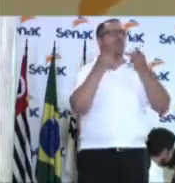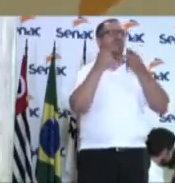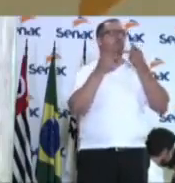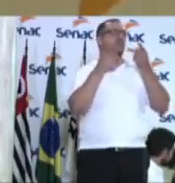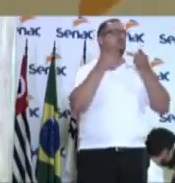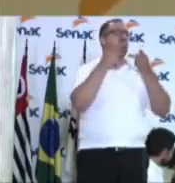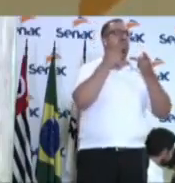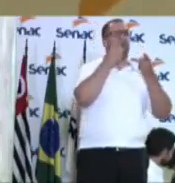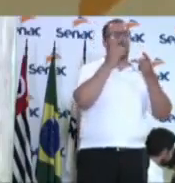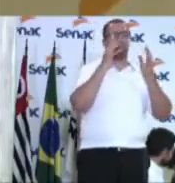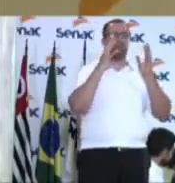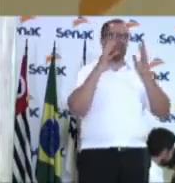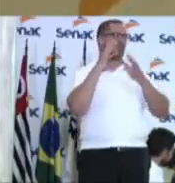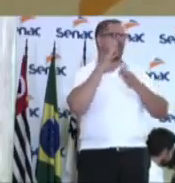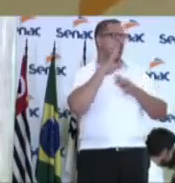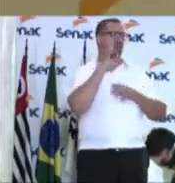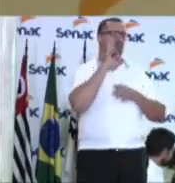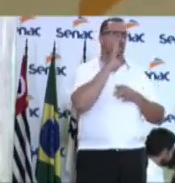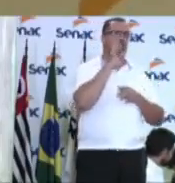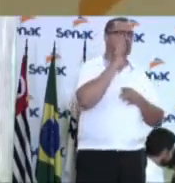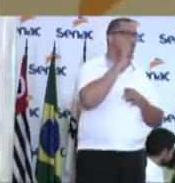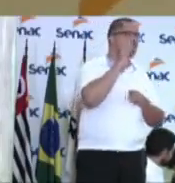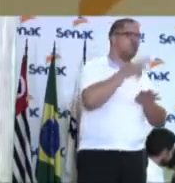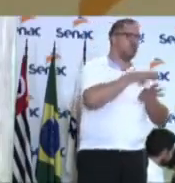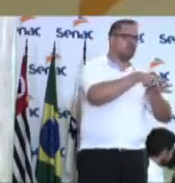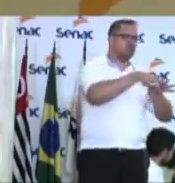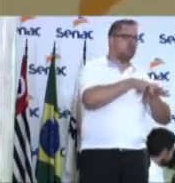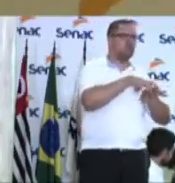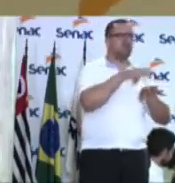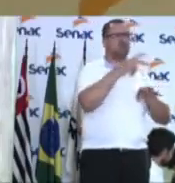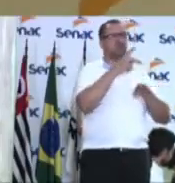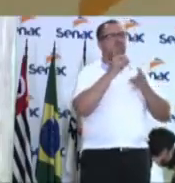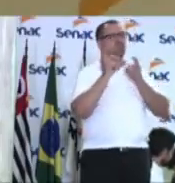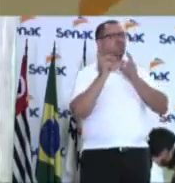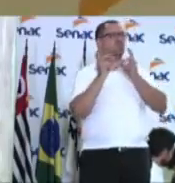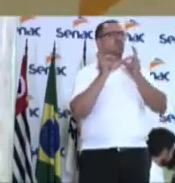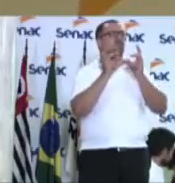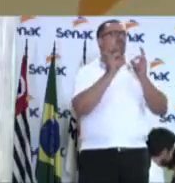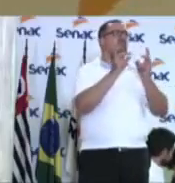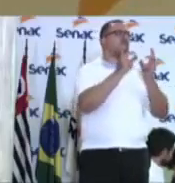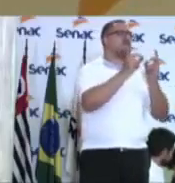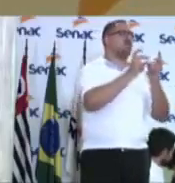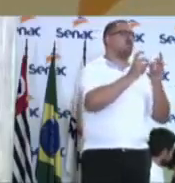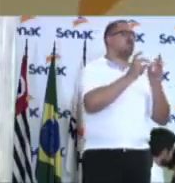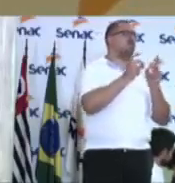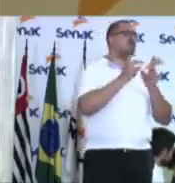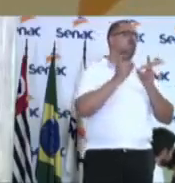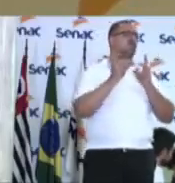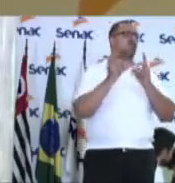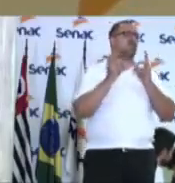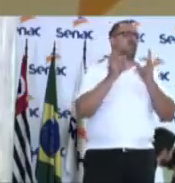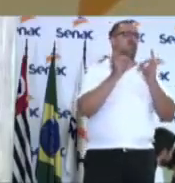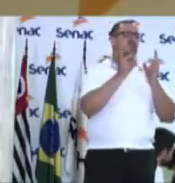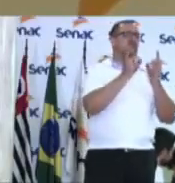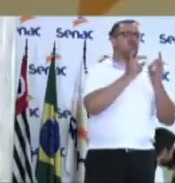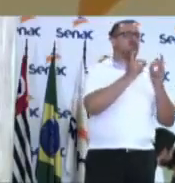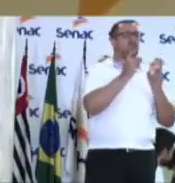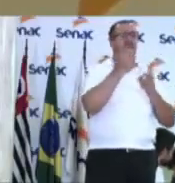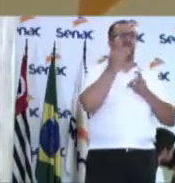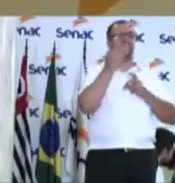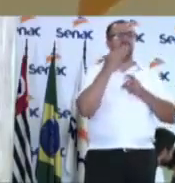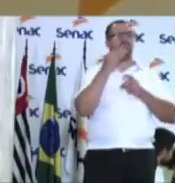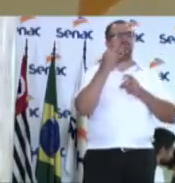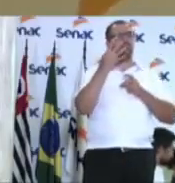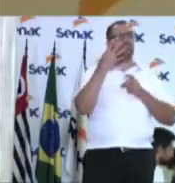óbvio, elogiam, acham sensacional e tudo mais. Mas tem um cara que ele está puto com um vendedor lá de Araçariguama que tratou ele mal porque ele pediu o